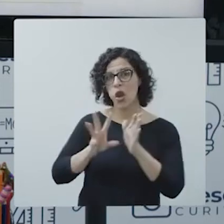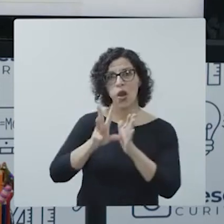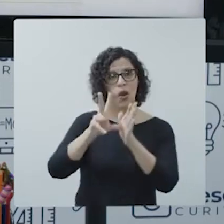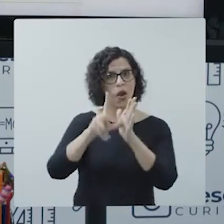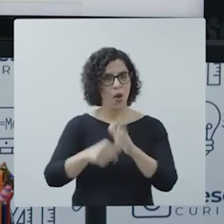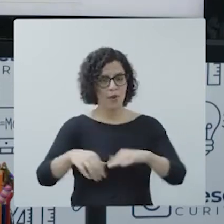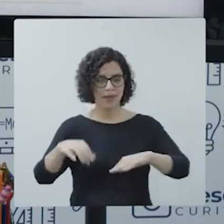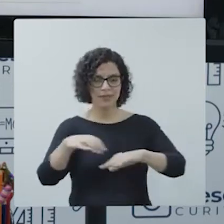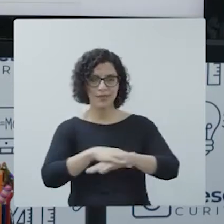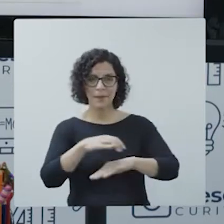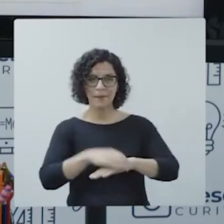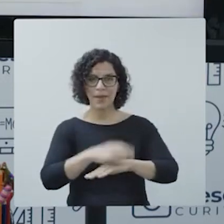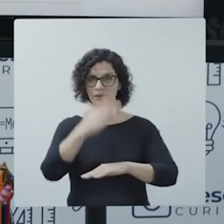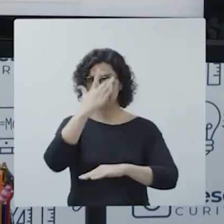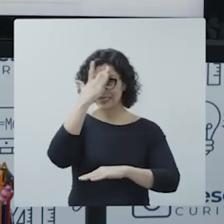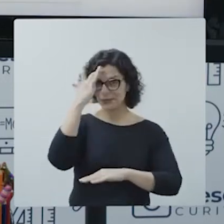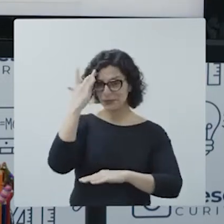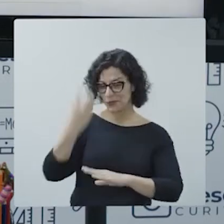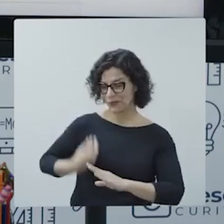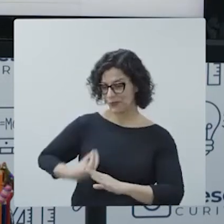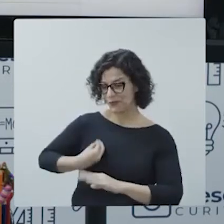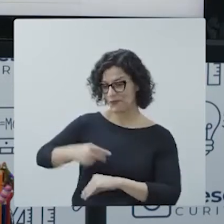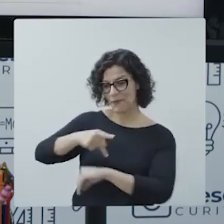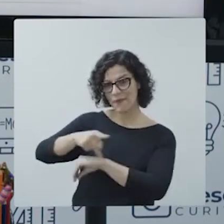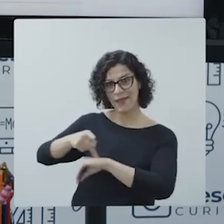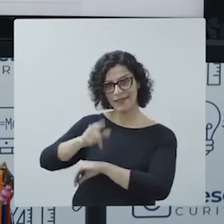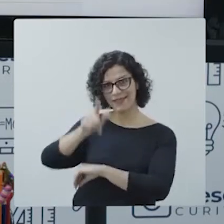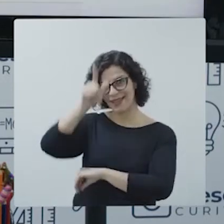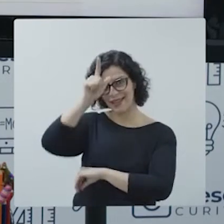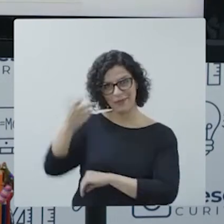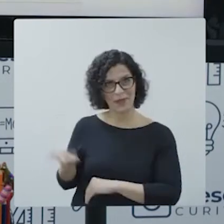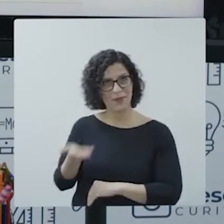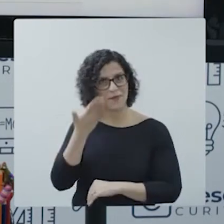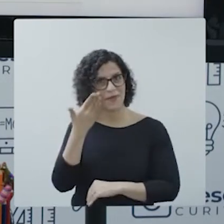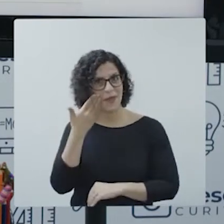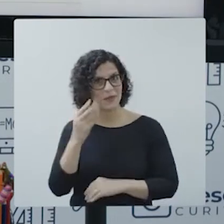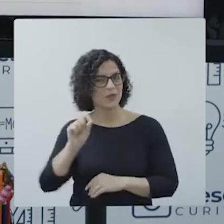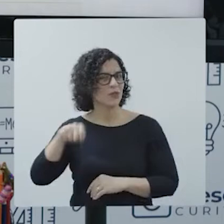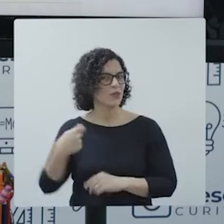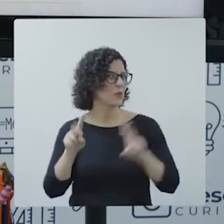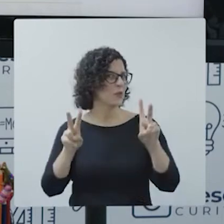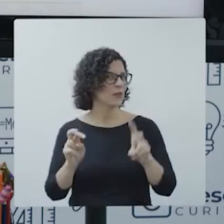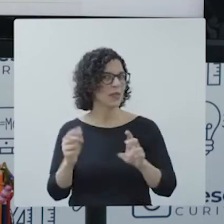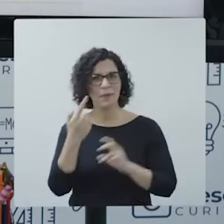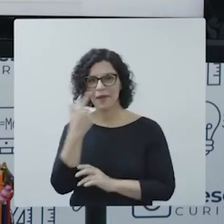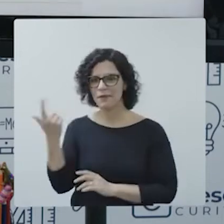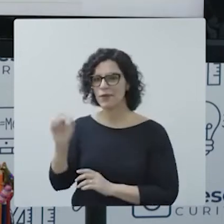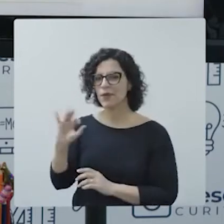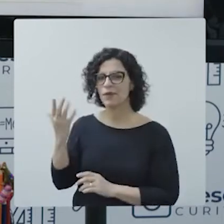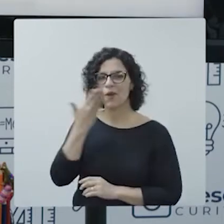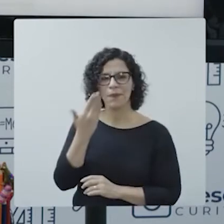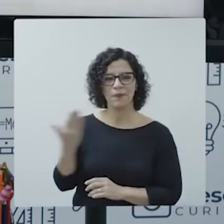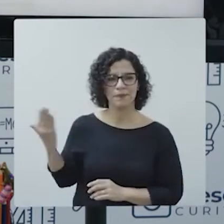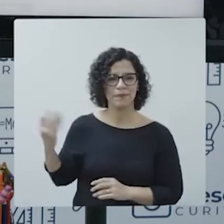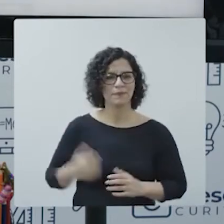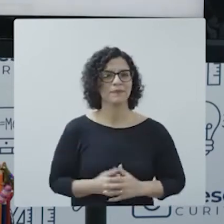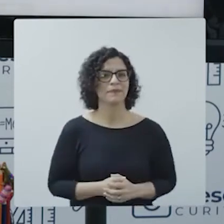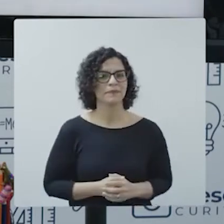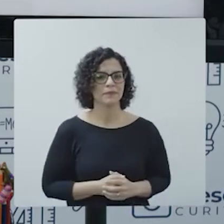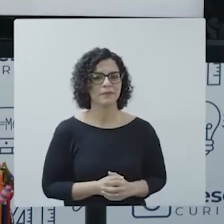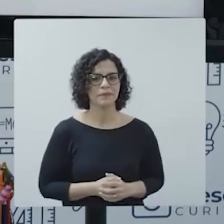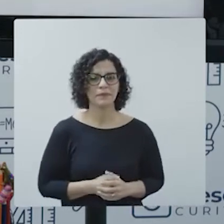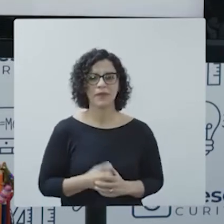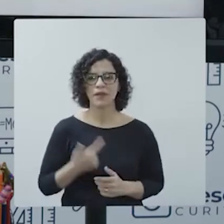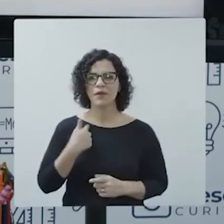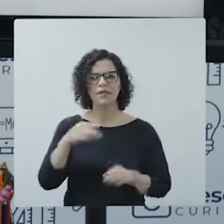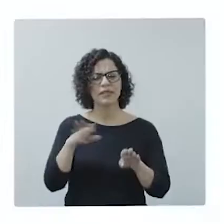aspas, calçados de moradores na Alemanha. Vamos saber um pouco pelas imagens das fotos? Olhem